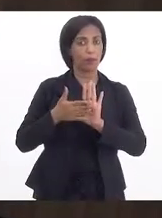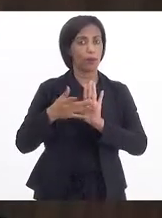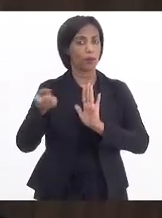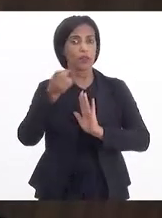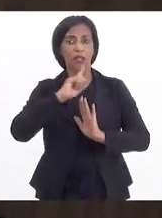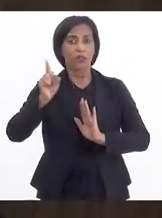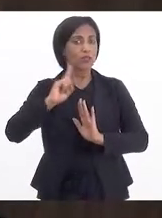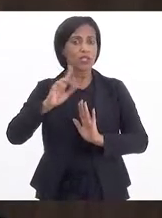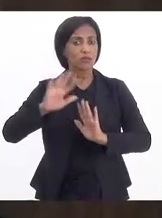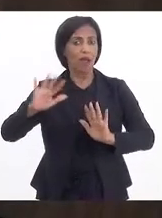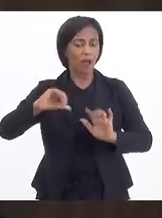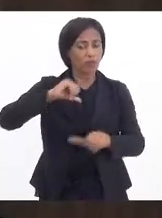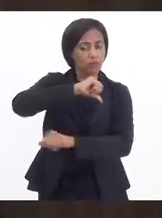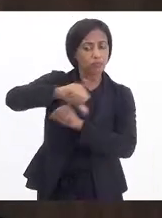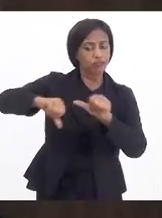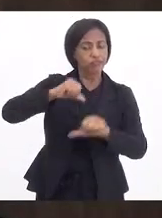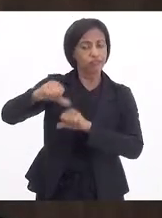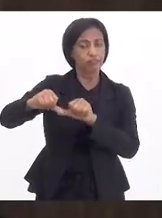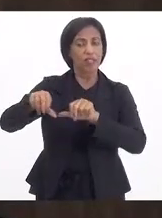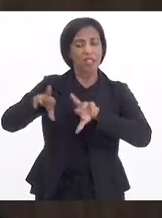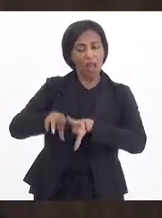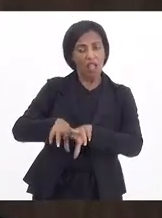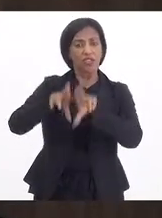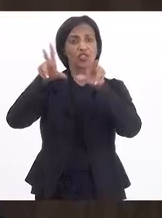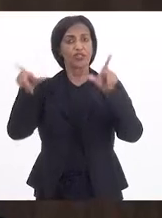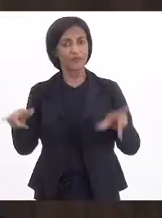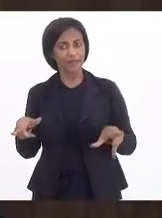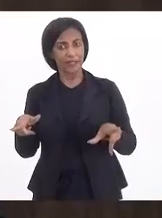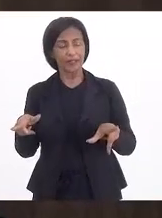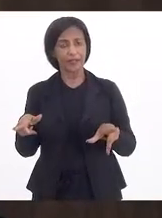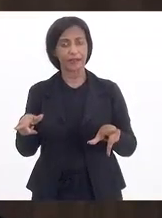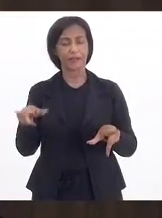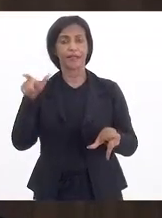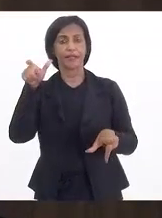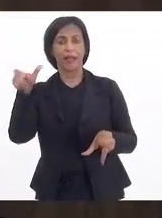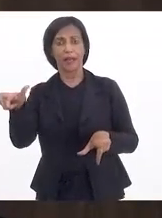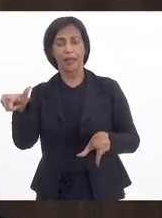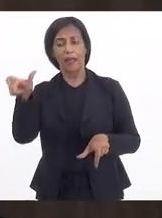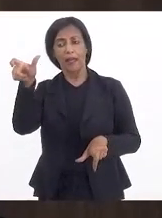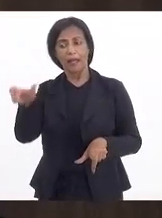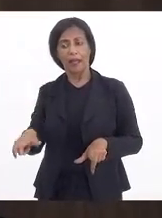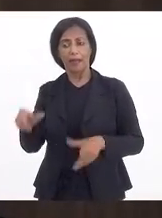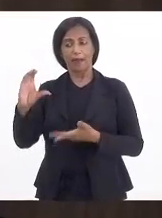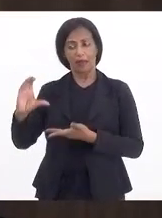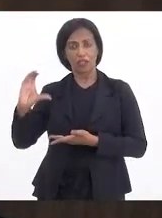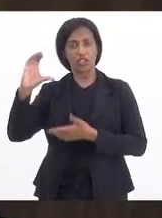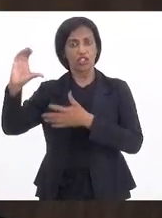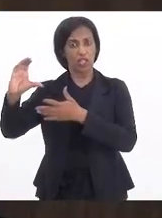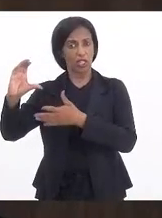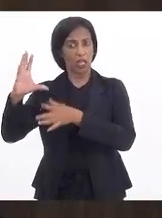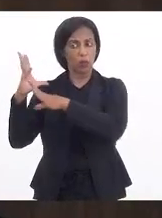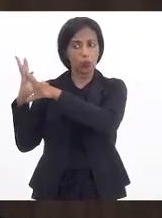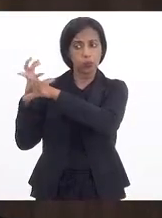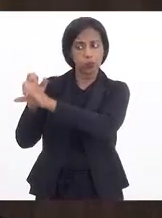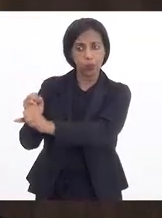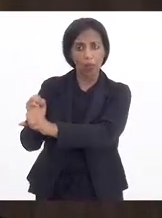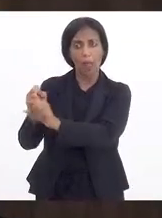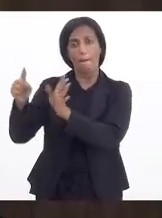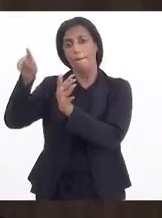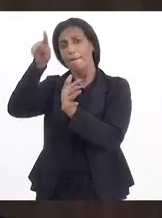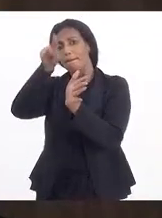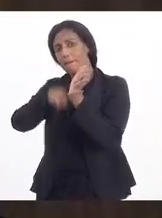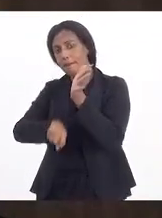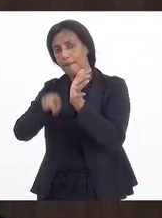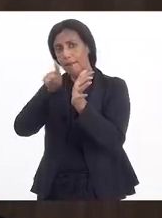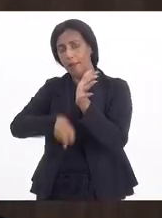não seja mais assim seja a diferença entre a alíquota cheia menos ali